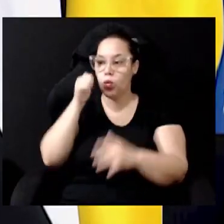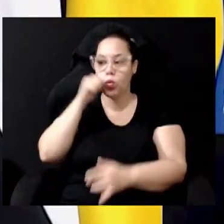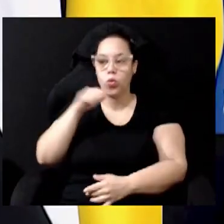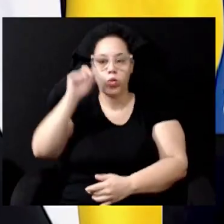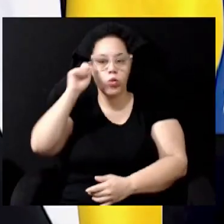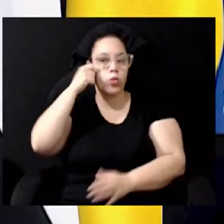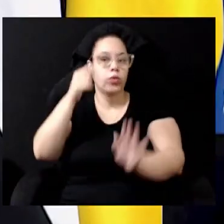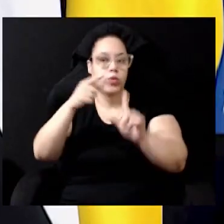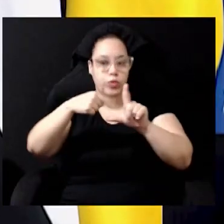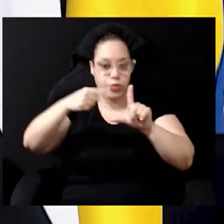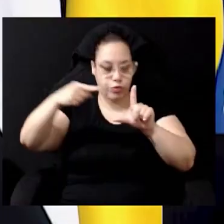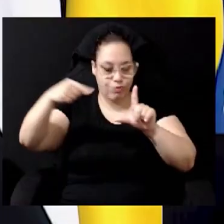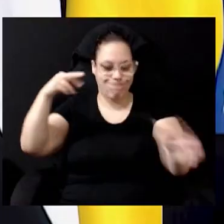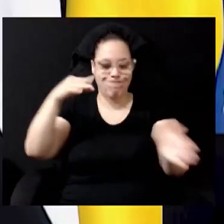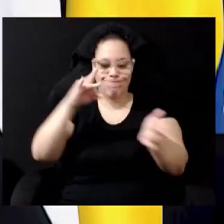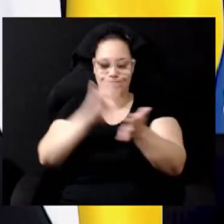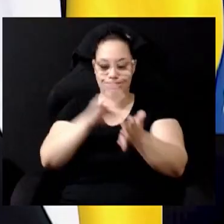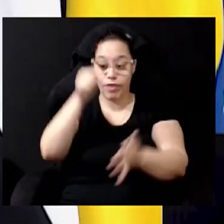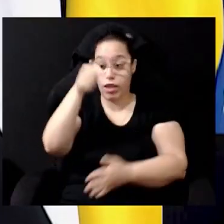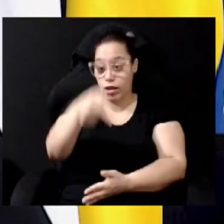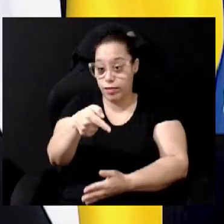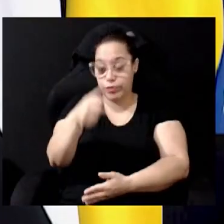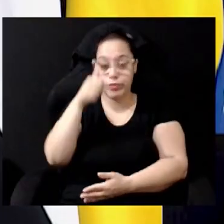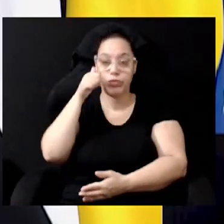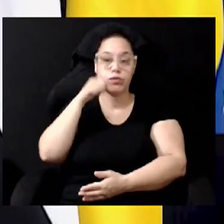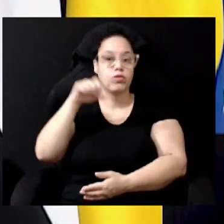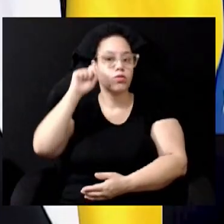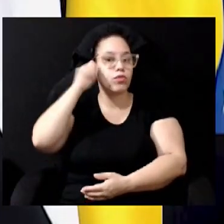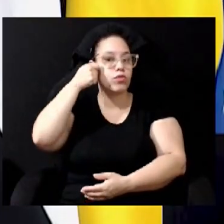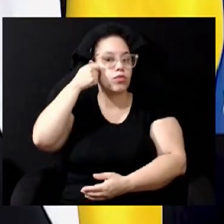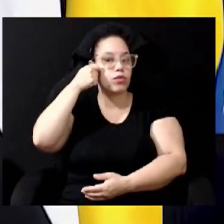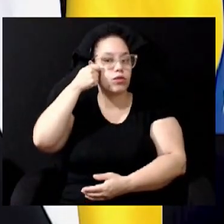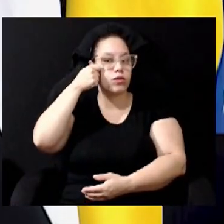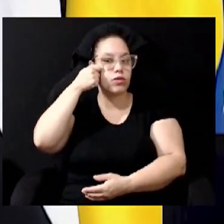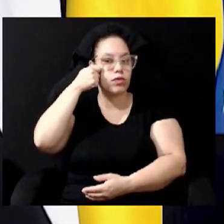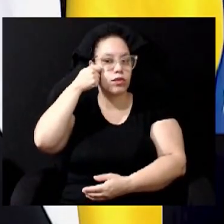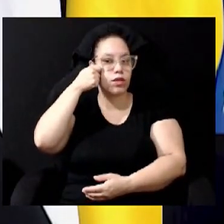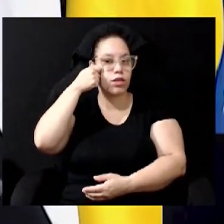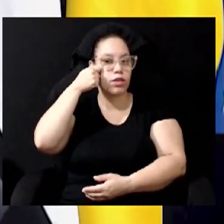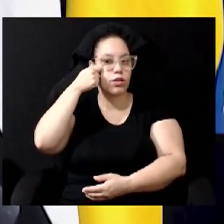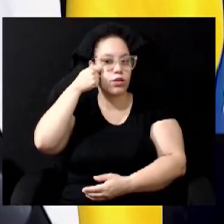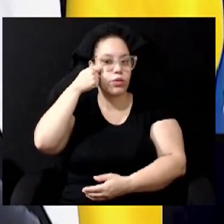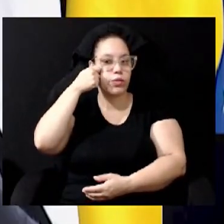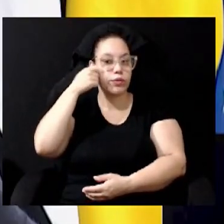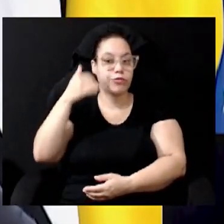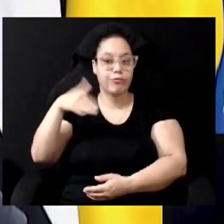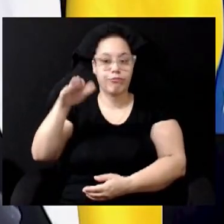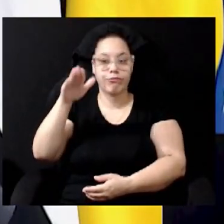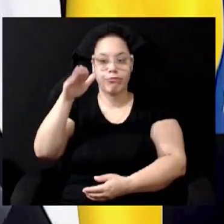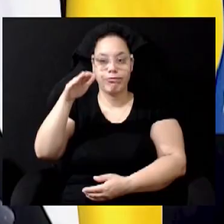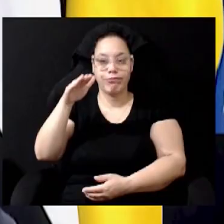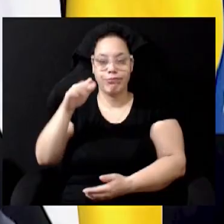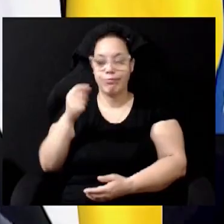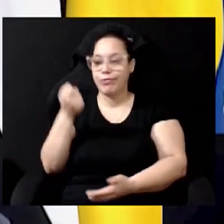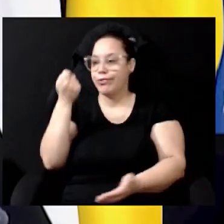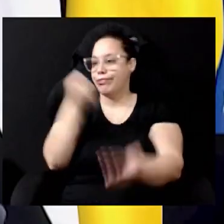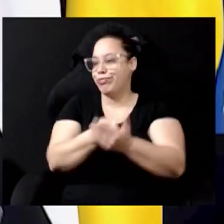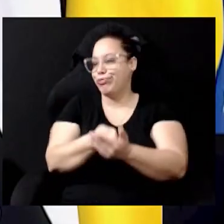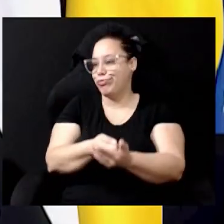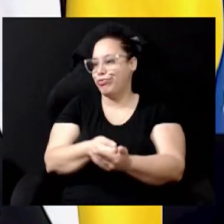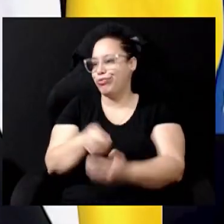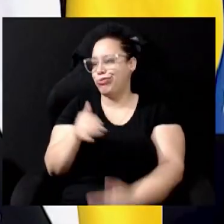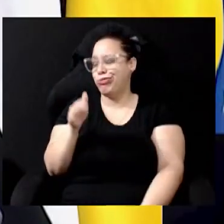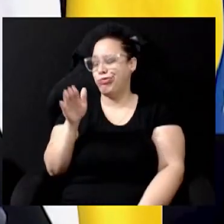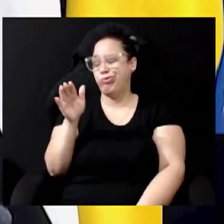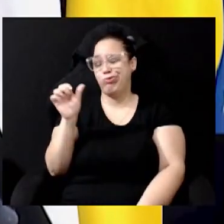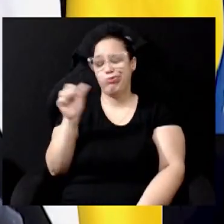a realidade está aí. As mulheres negras são são as pessoas mais mal pagas no mercado de trabalho,